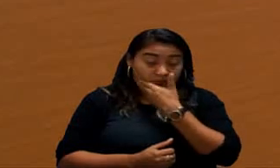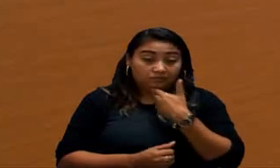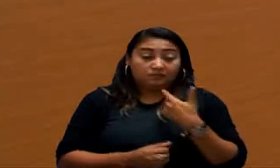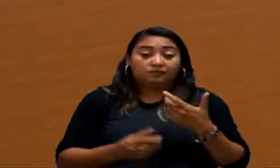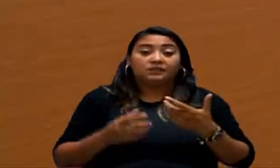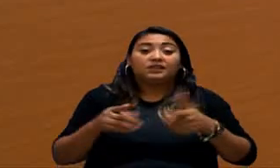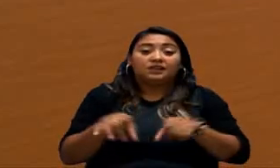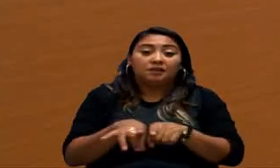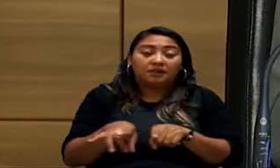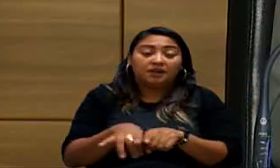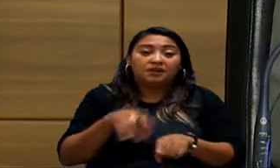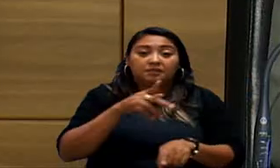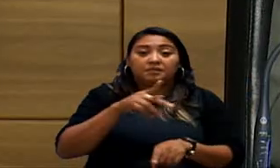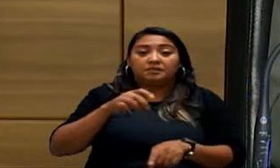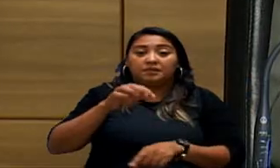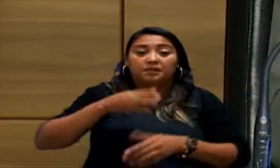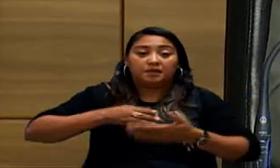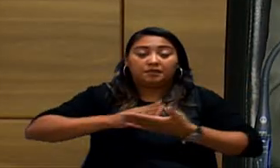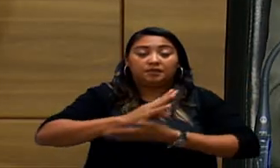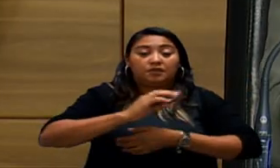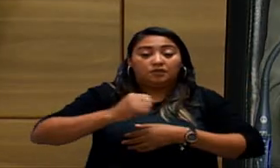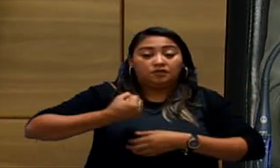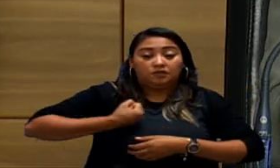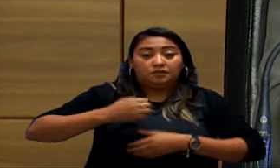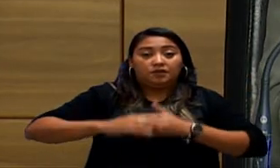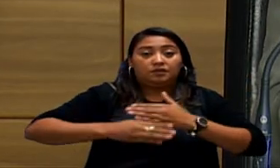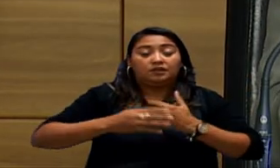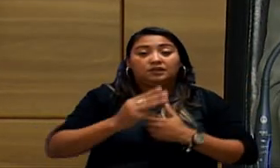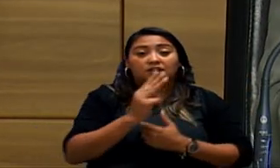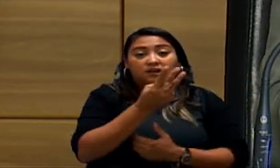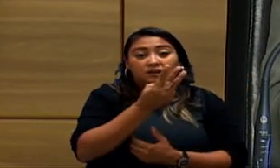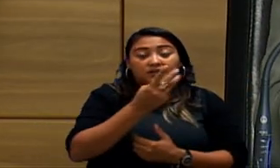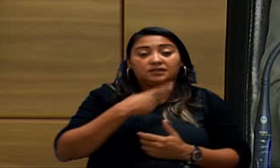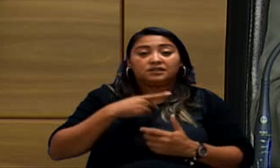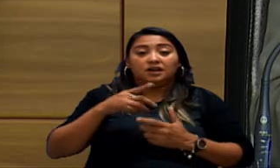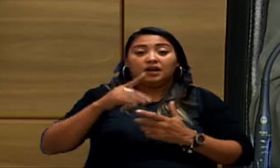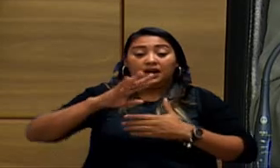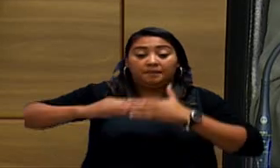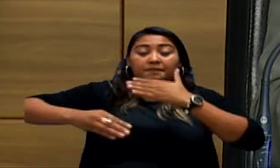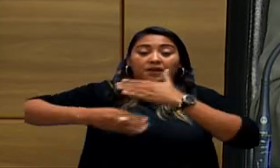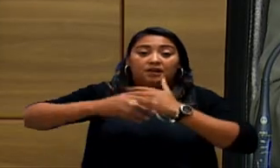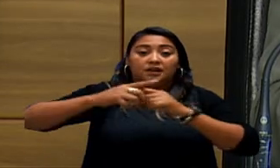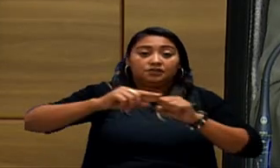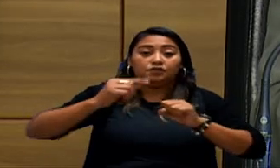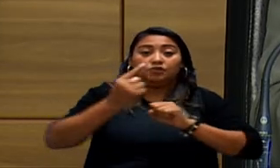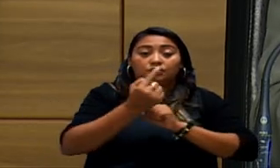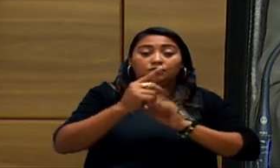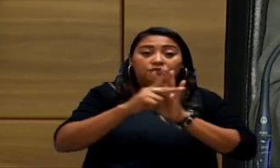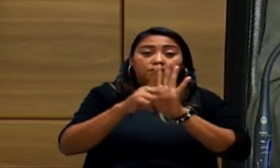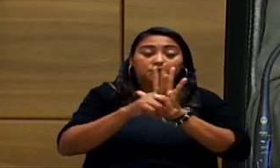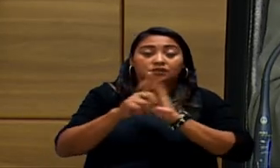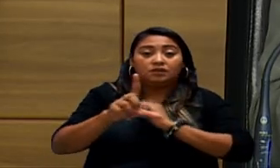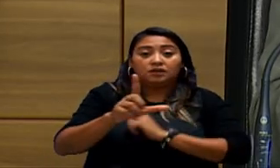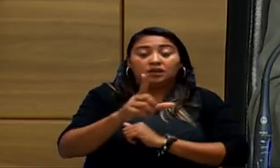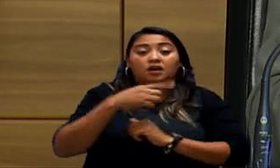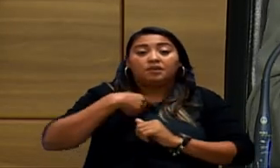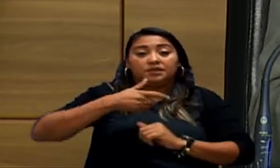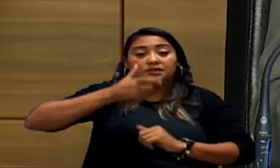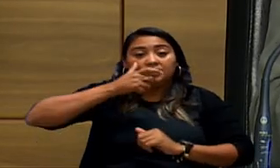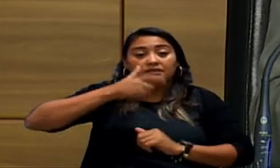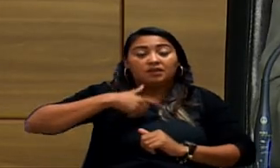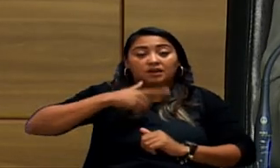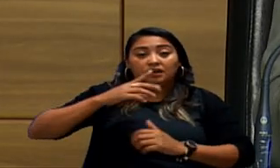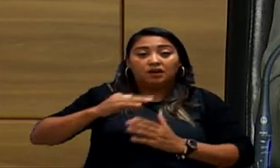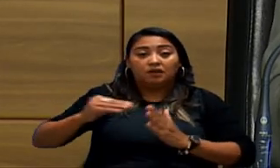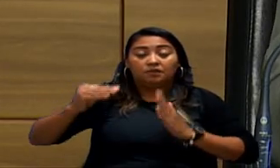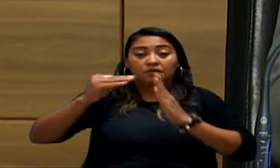Ressaltamos quando o PL seja aprovado com a emenda número 3, faz-se necessária compatibilização da emenda com o artigo 1 do projeto de lei. Sendo assim observada a